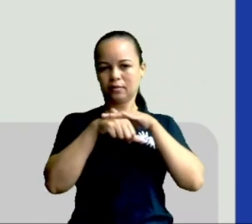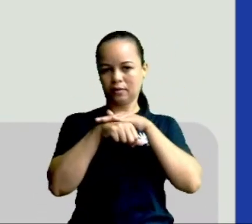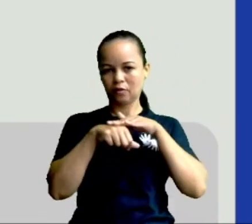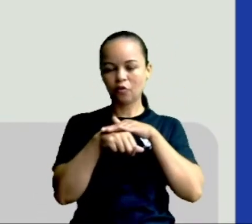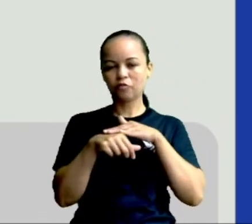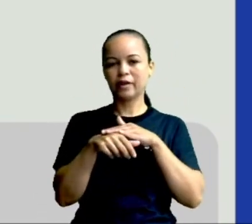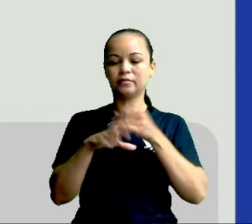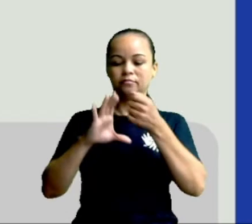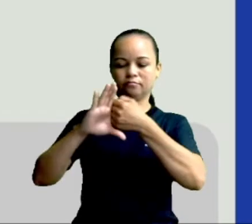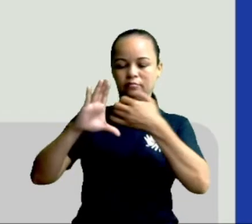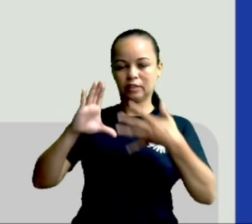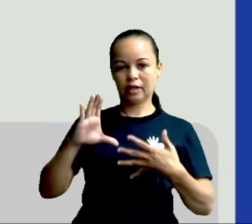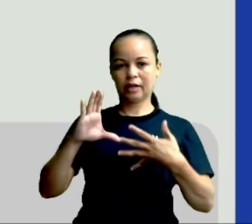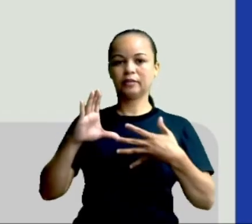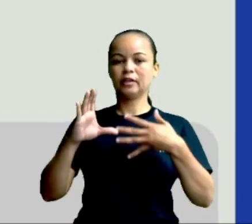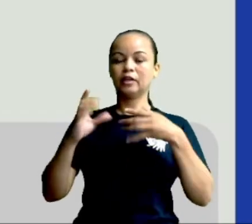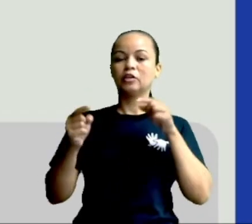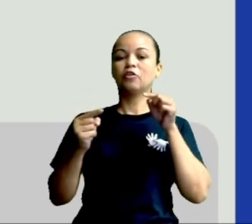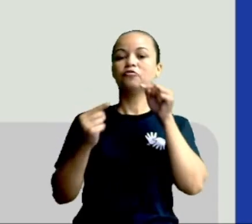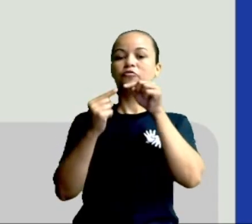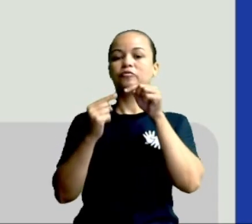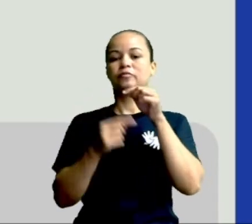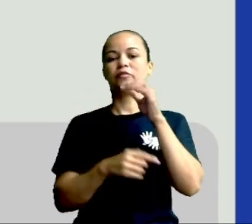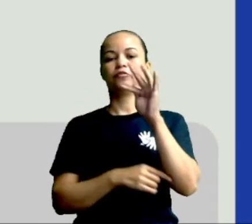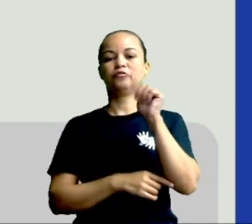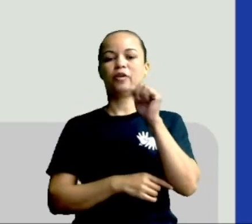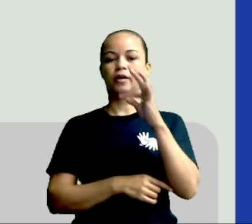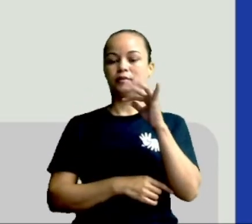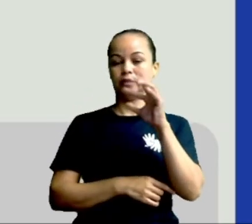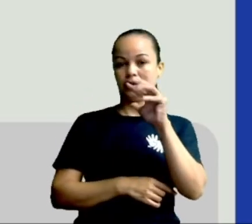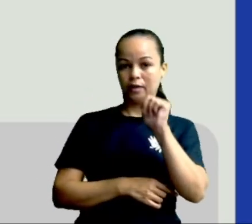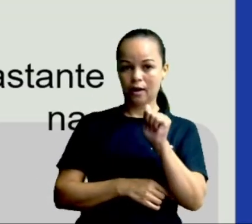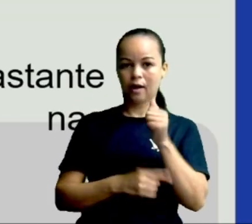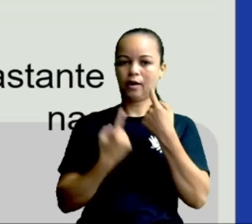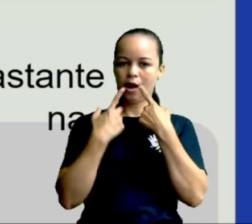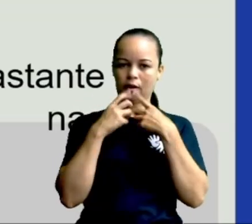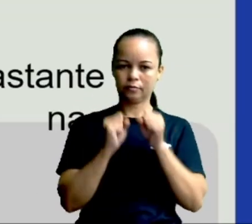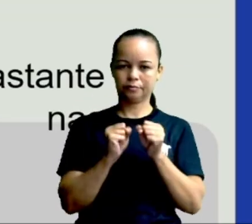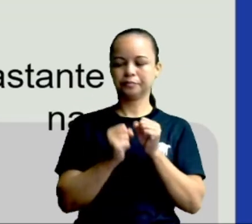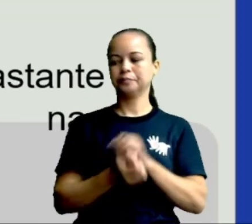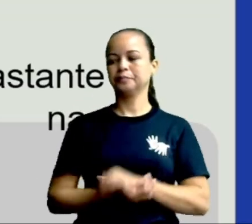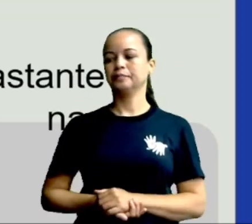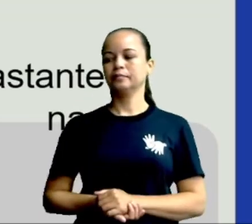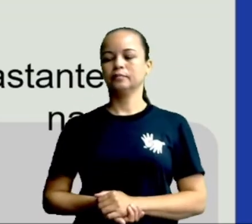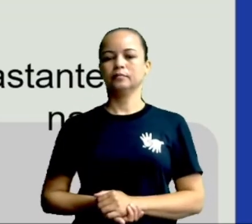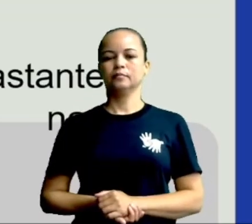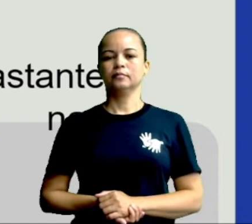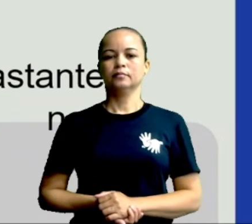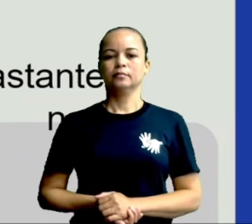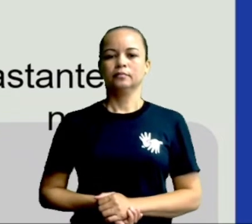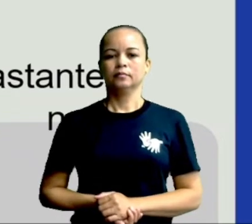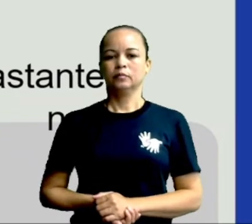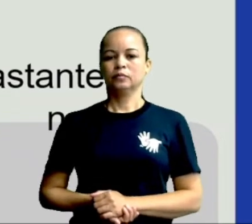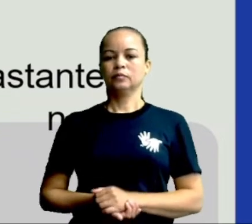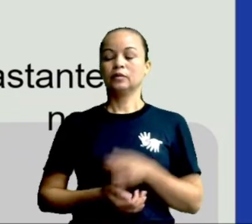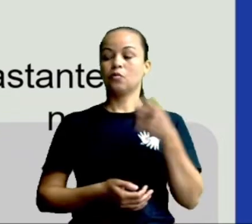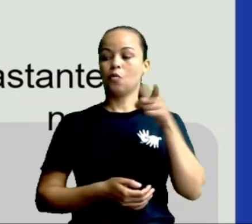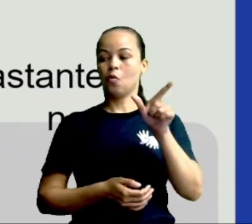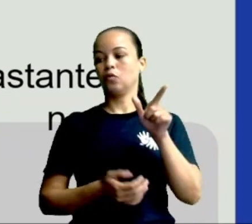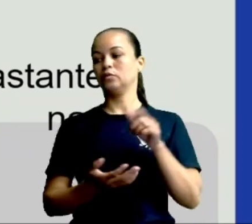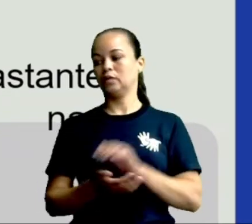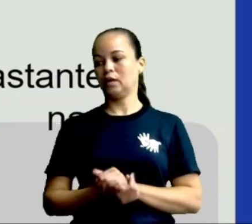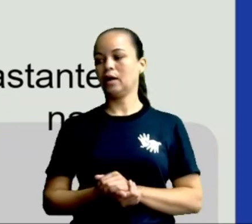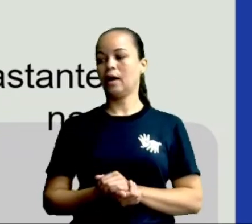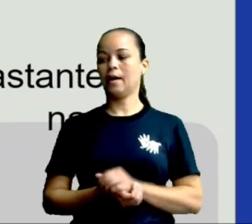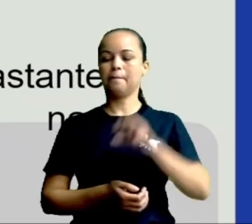é caracterizada pela função fática da linguagem. Vamos para a próxima função da